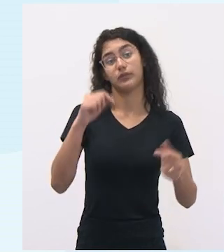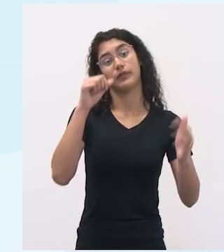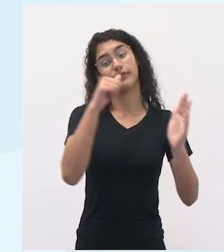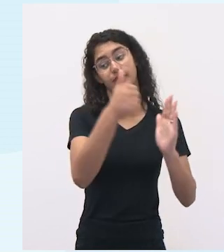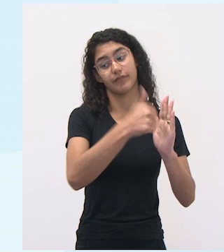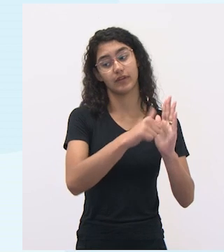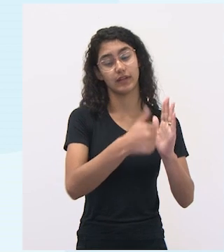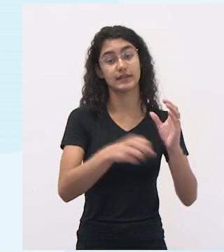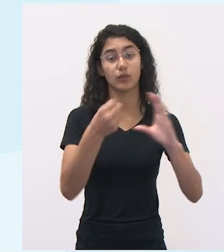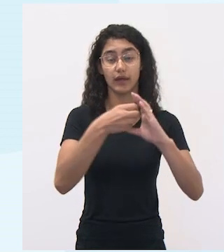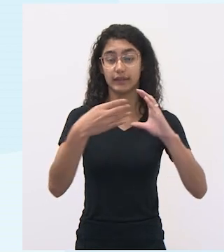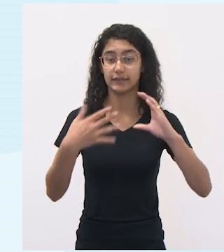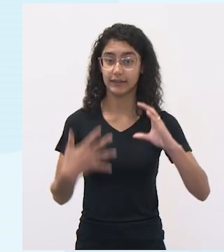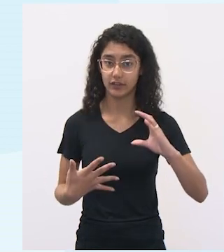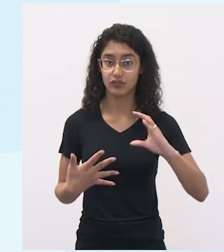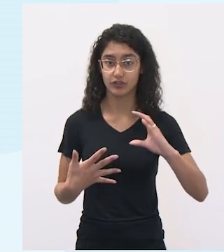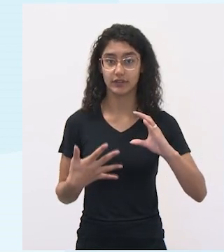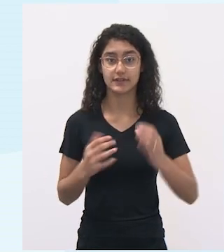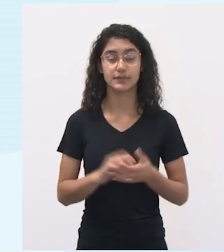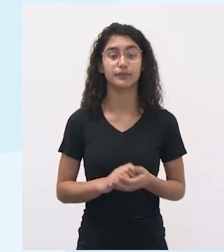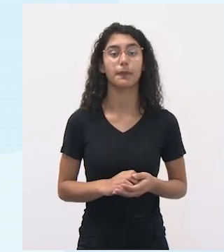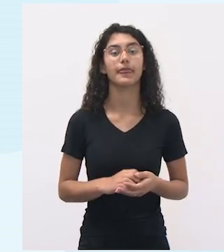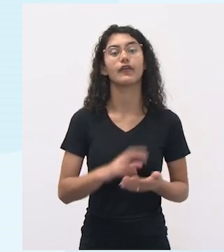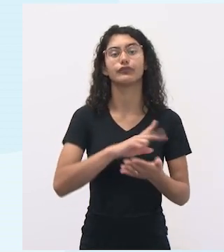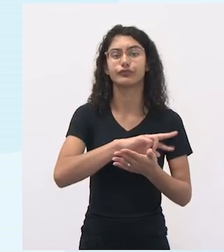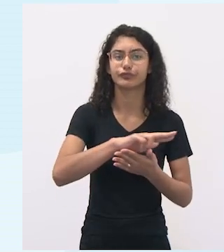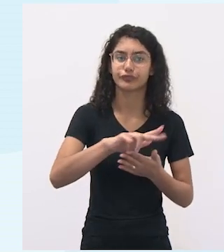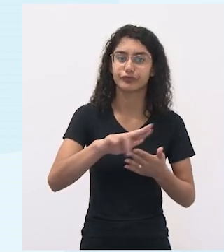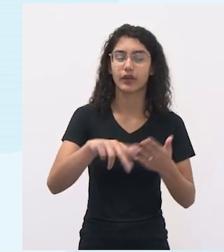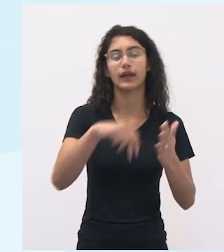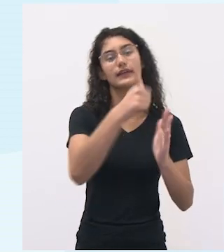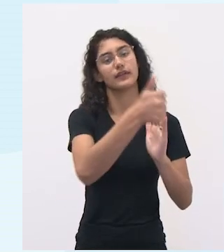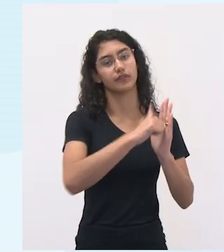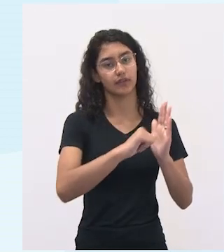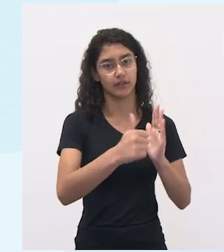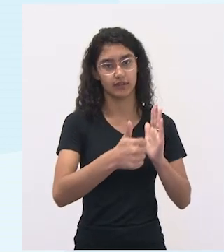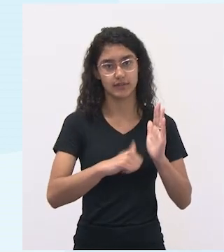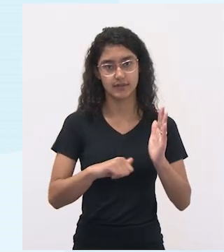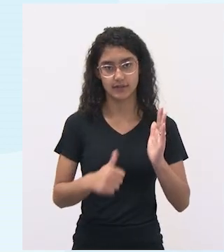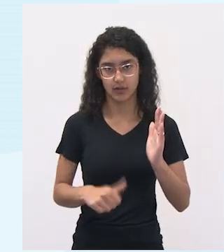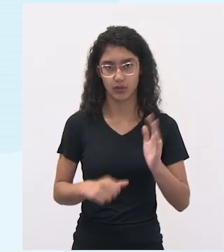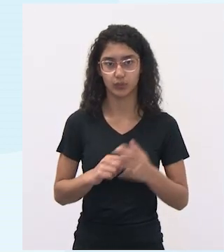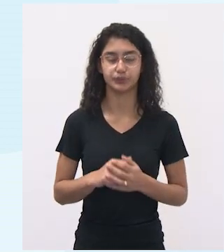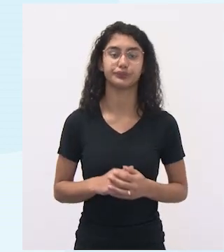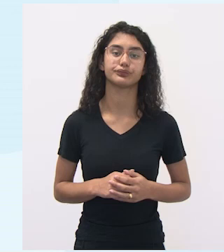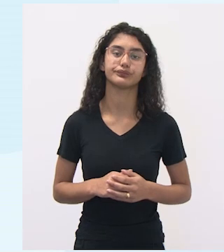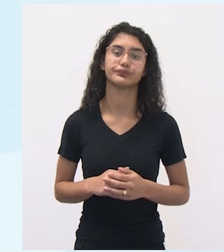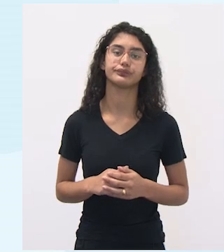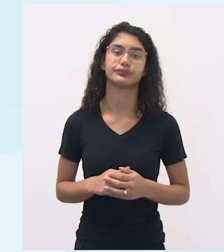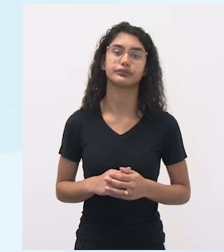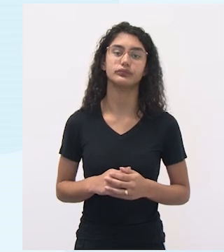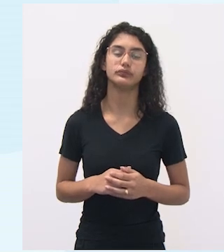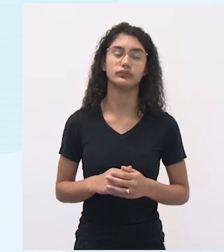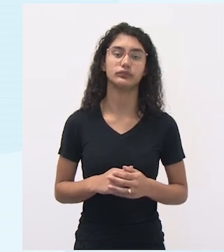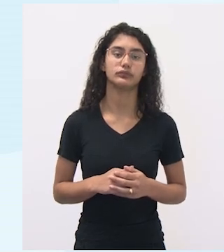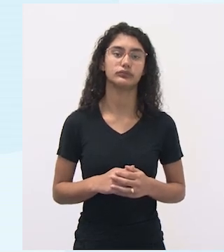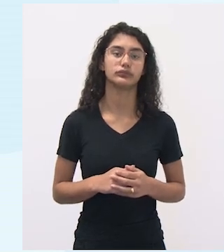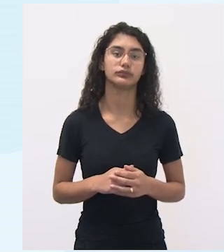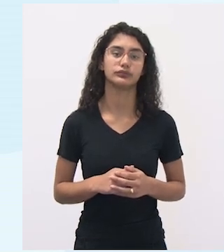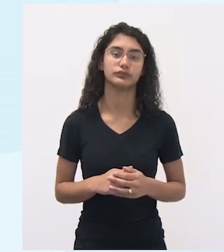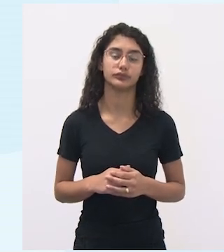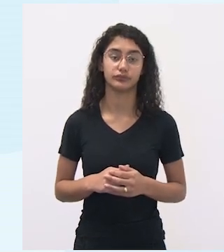né? Nós fizemos várias avaliações dentro das possibilidades, dos limites e daquilo que